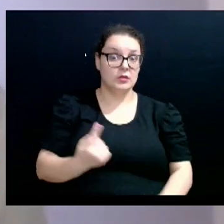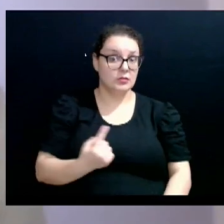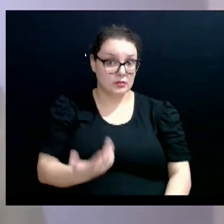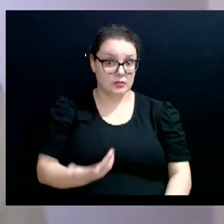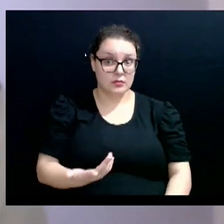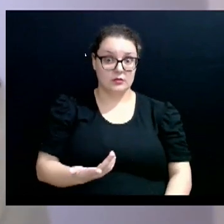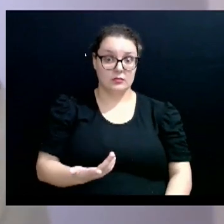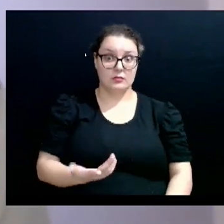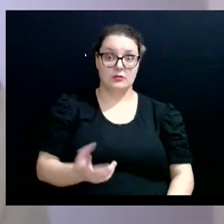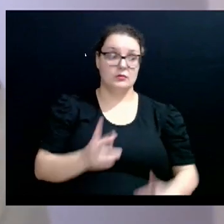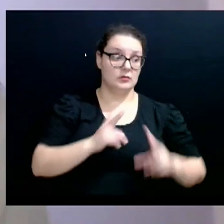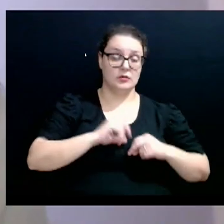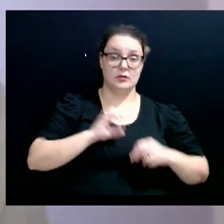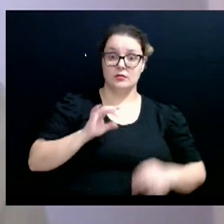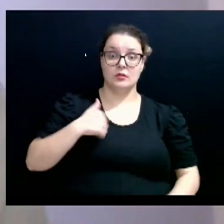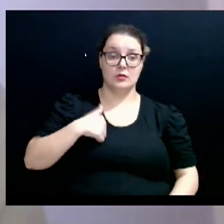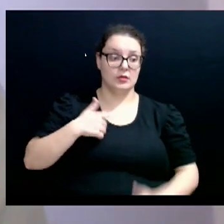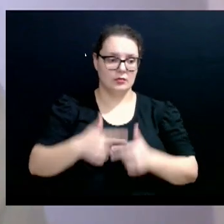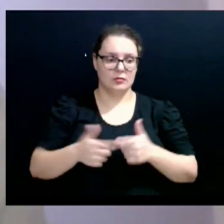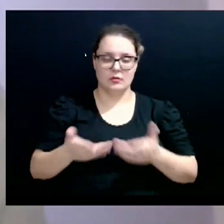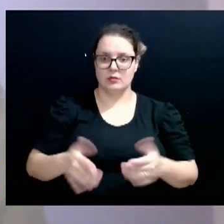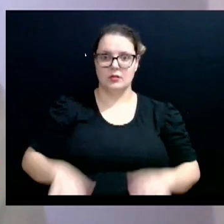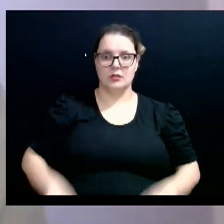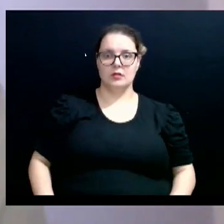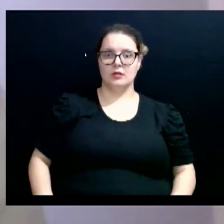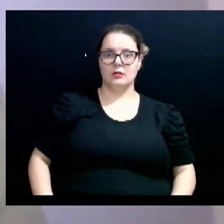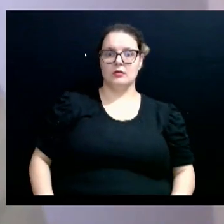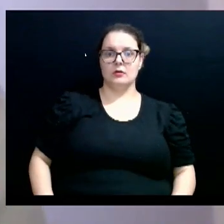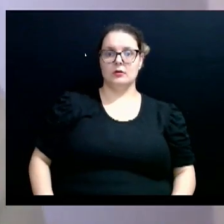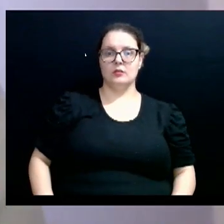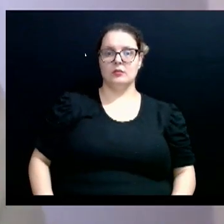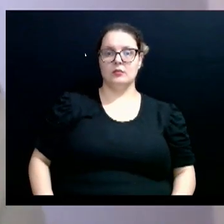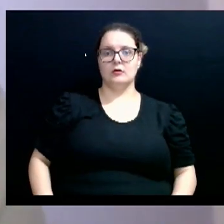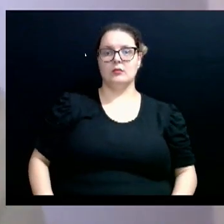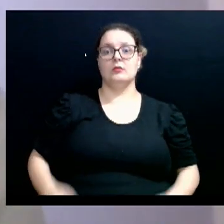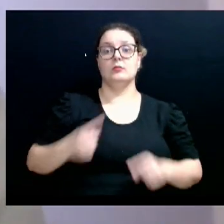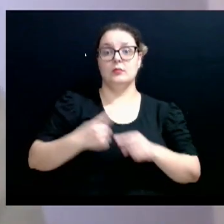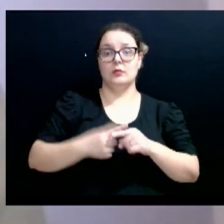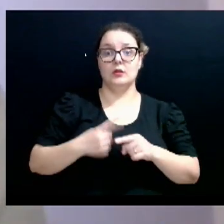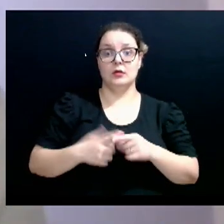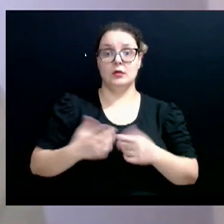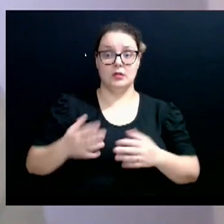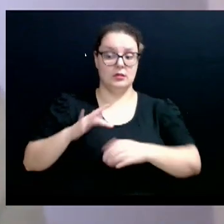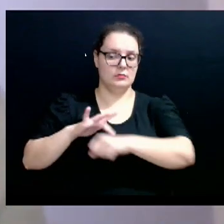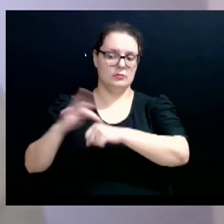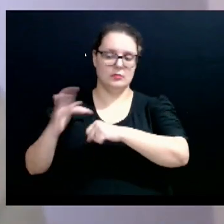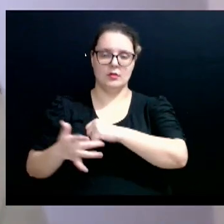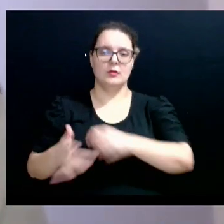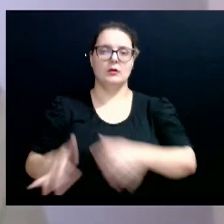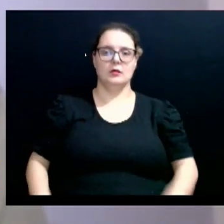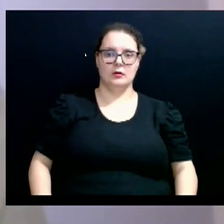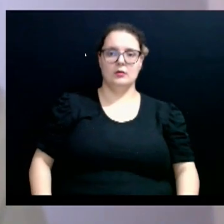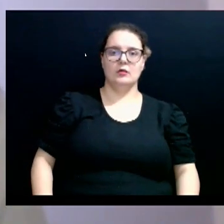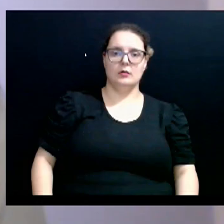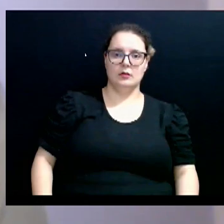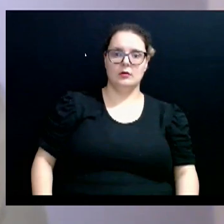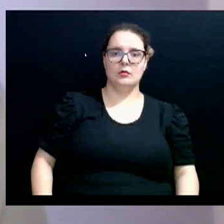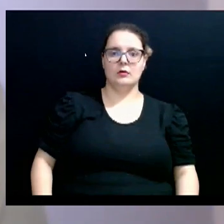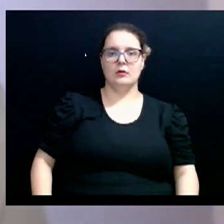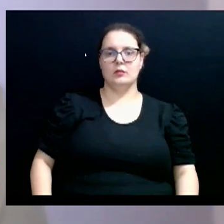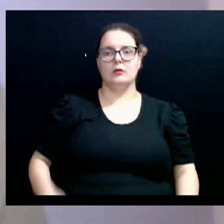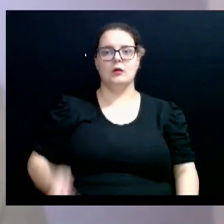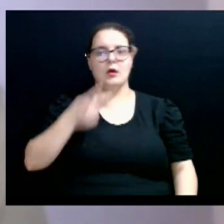eu tenho esse problema, ninguém, porque o que a gente vê nas redes sociais é sempre o lado bom, o lado bonito, está tudo